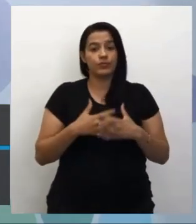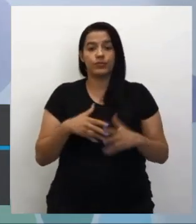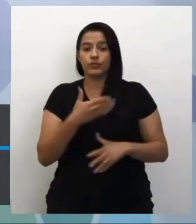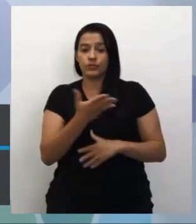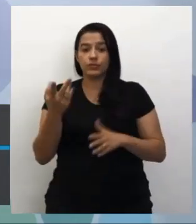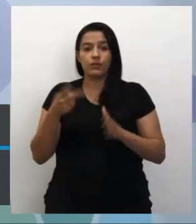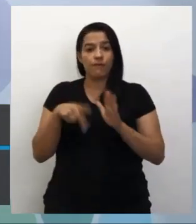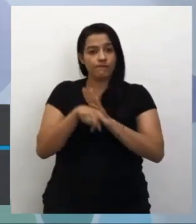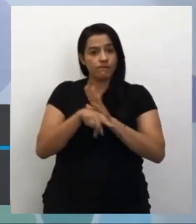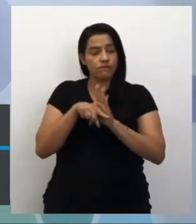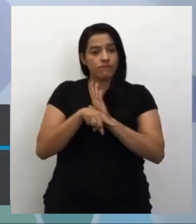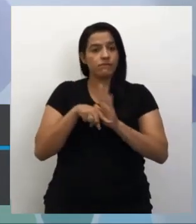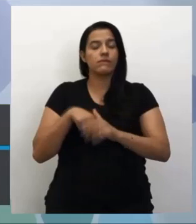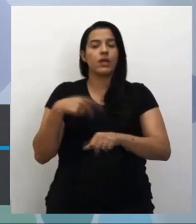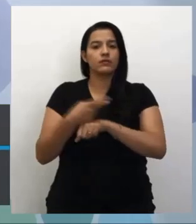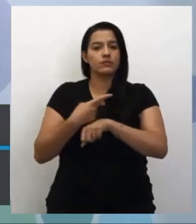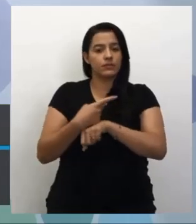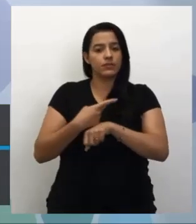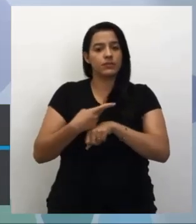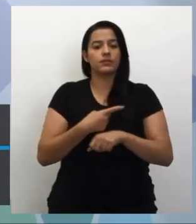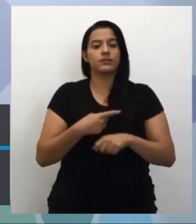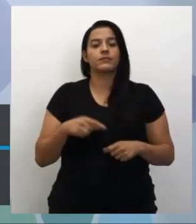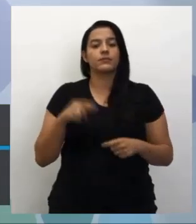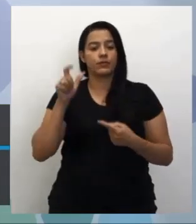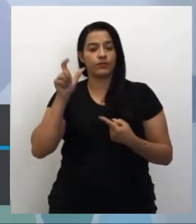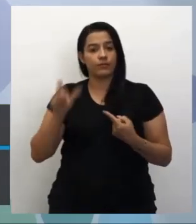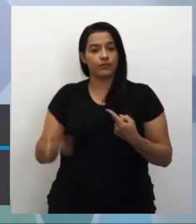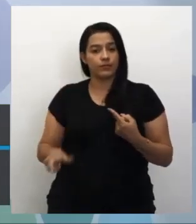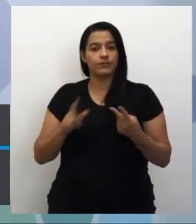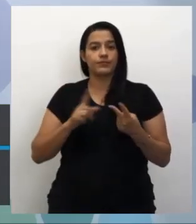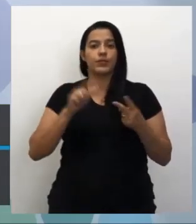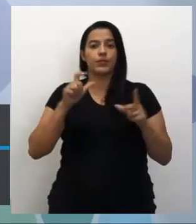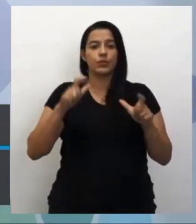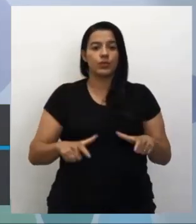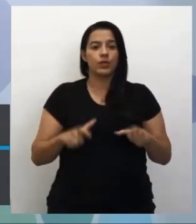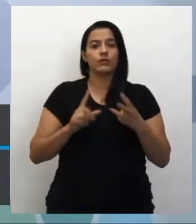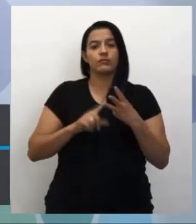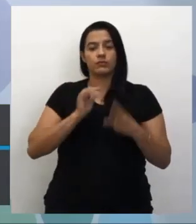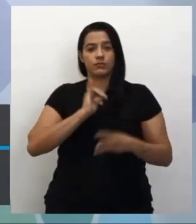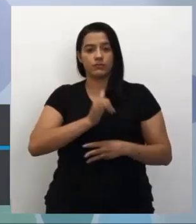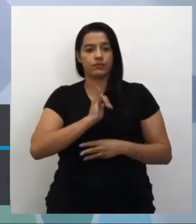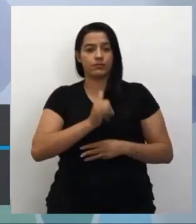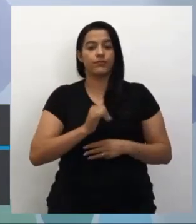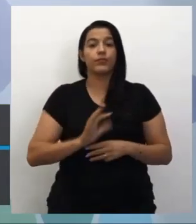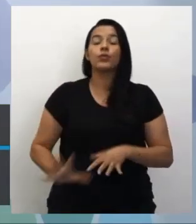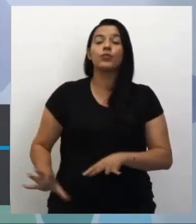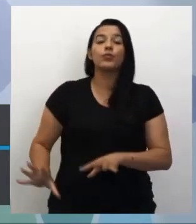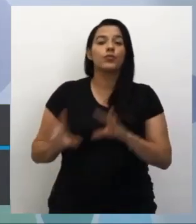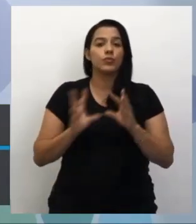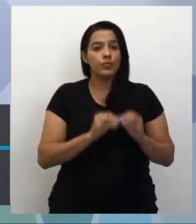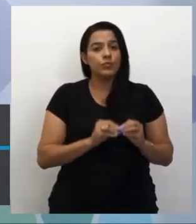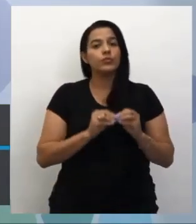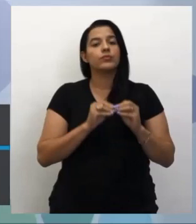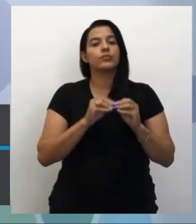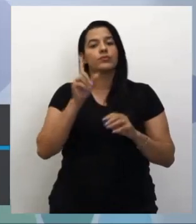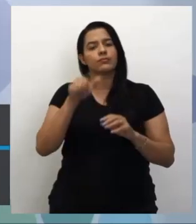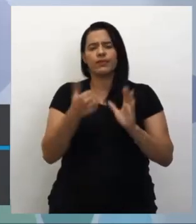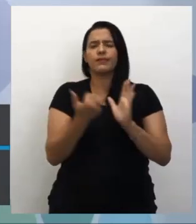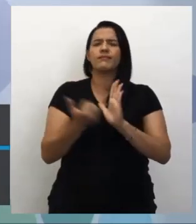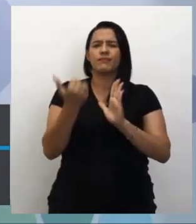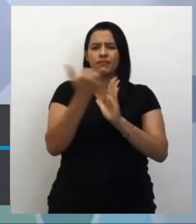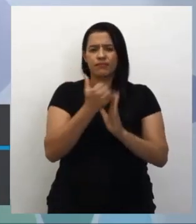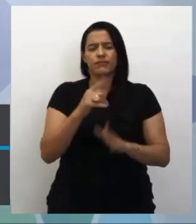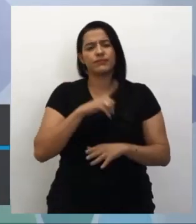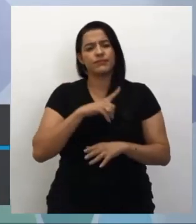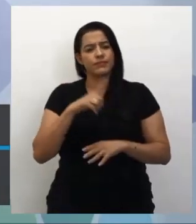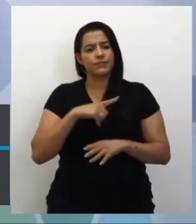pesquise bastante. Mas olha, falamos de personagem, espaço, narrador. Então, tudo isso cabe muito mais, mas vamos,